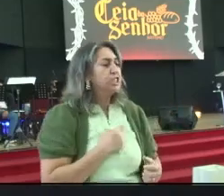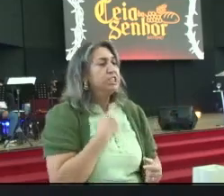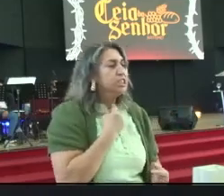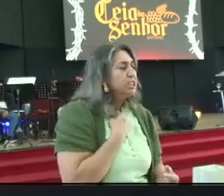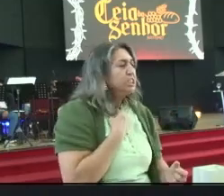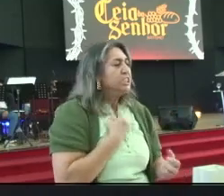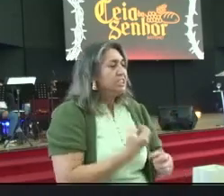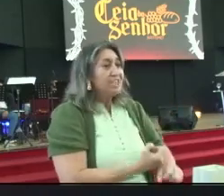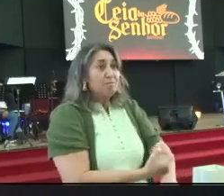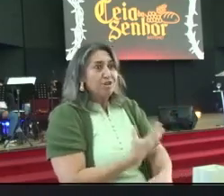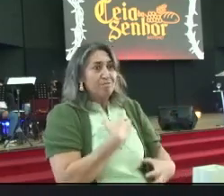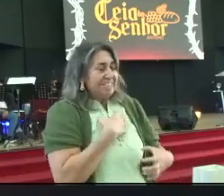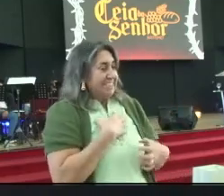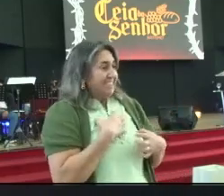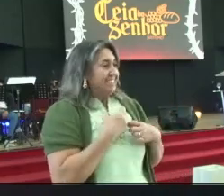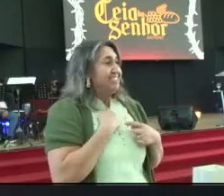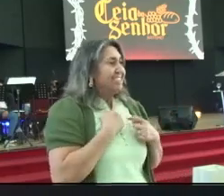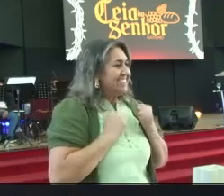endivida.